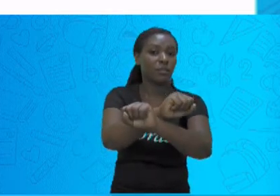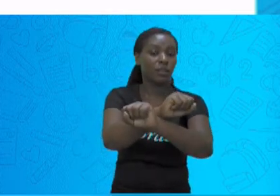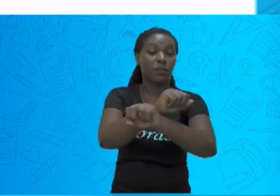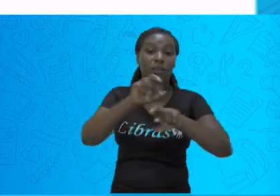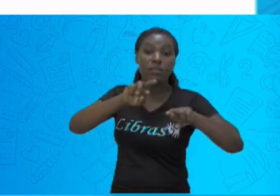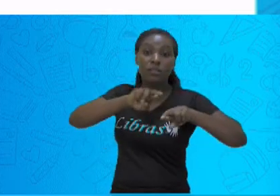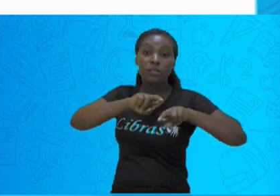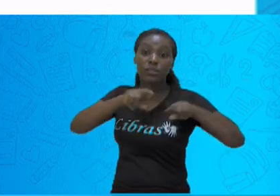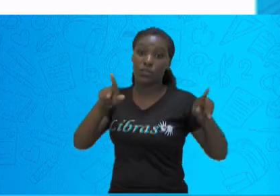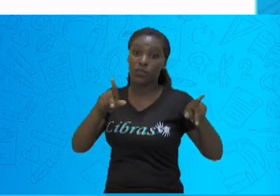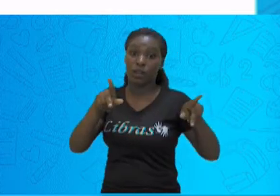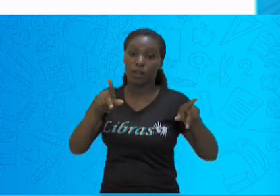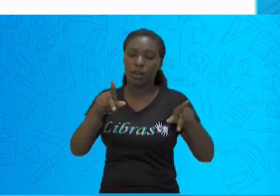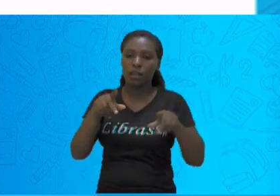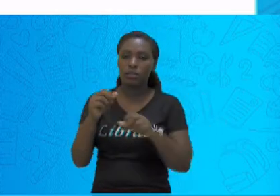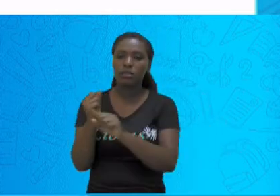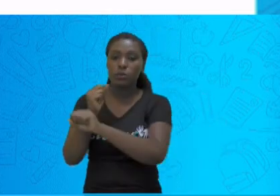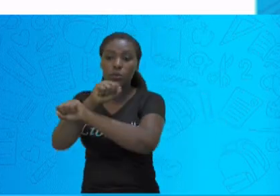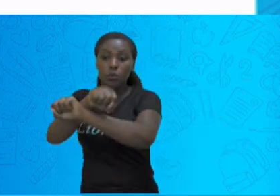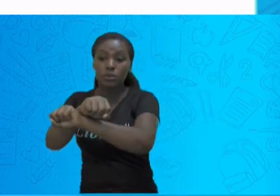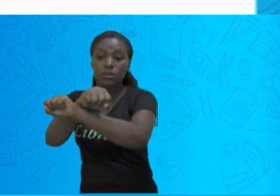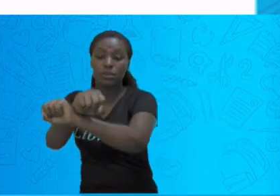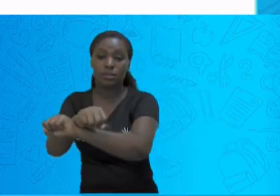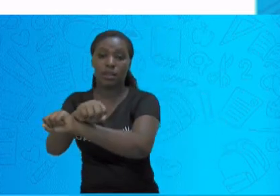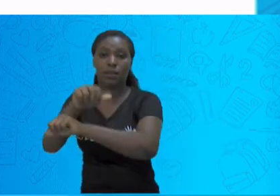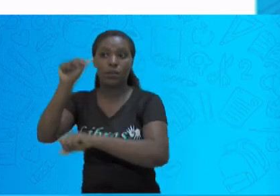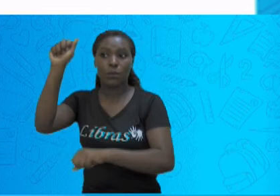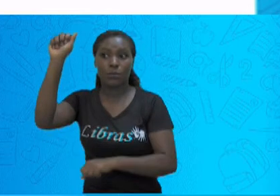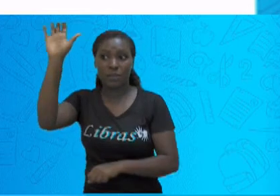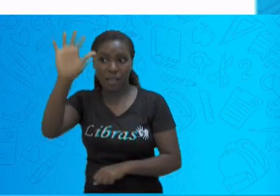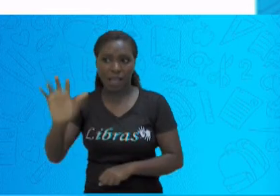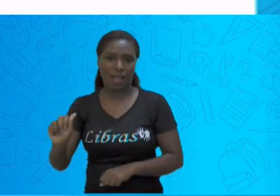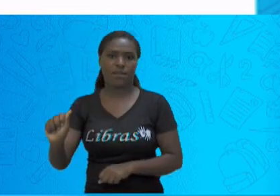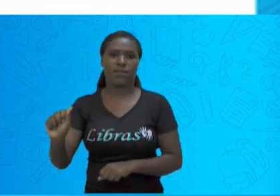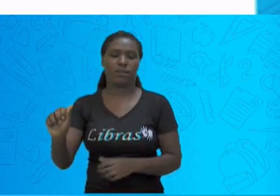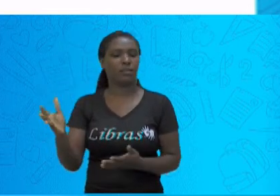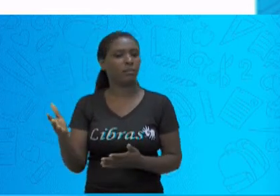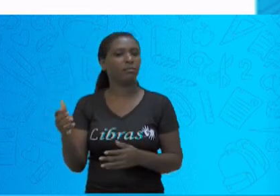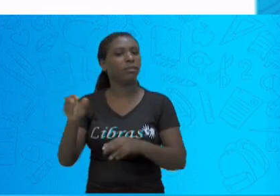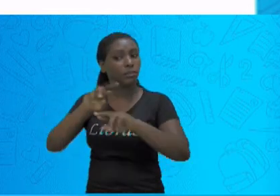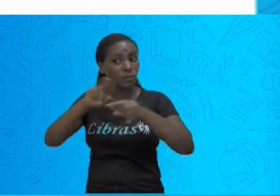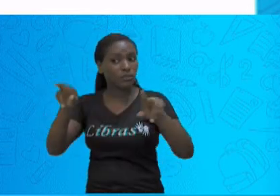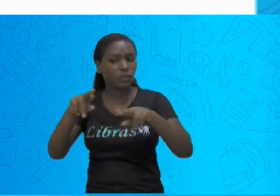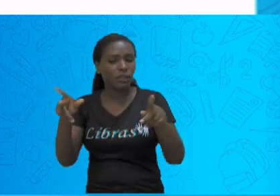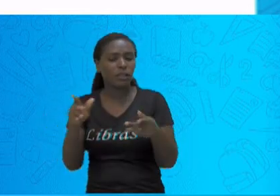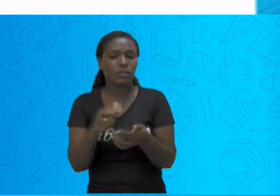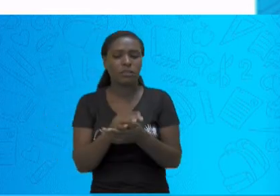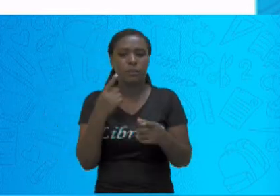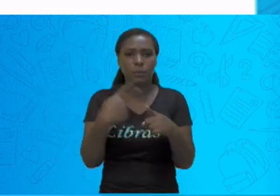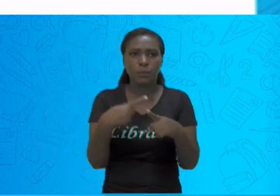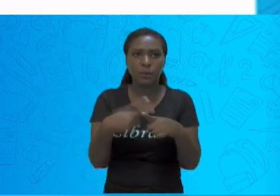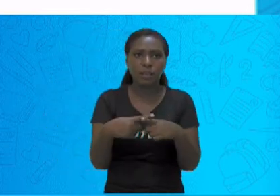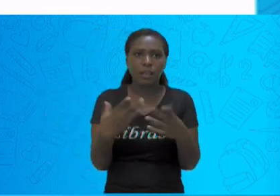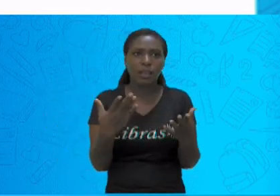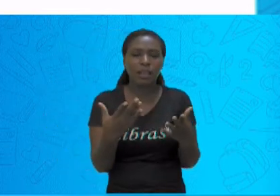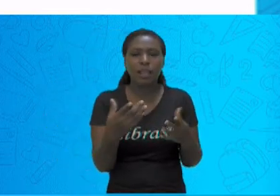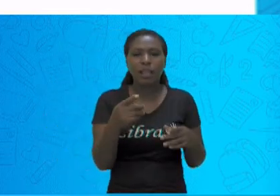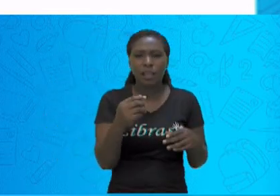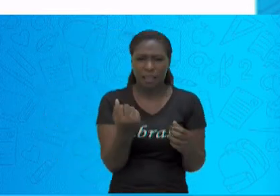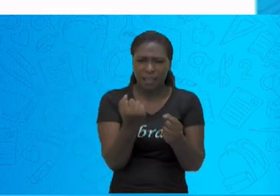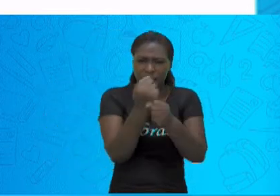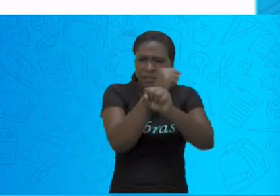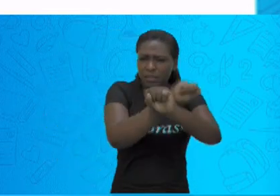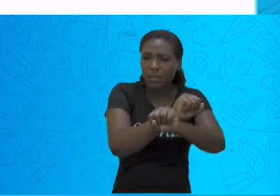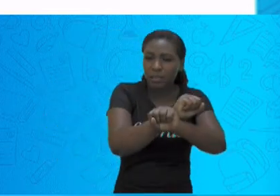africanos, porque aqui poderiam ser ou por guerra ou por dívidas. E mesmo esse modelo de escravidão, eles